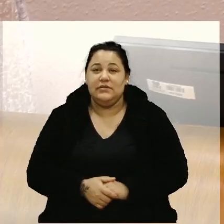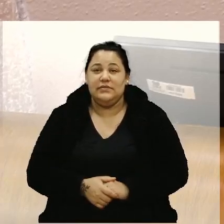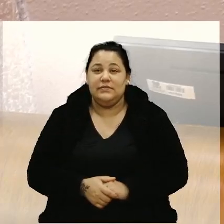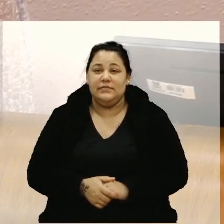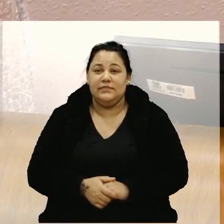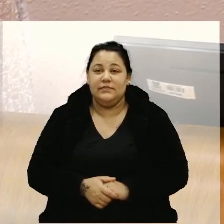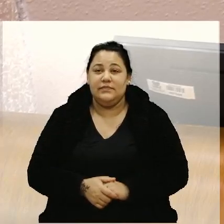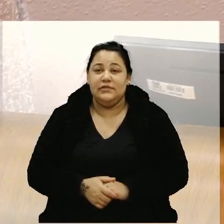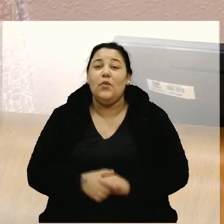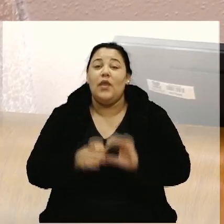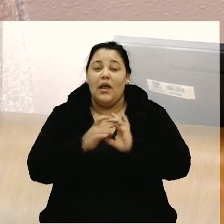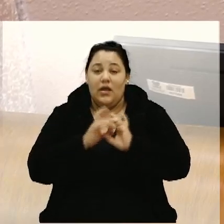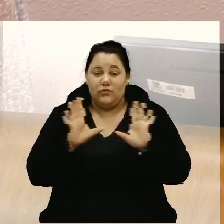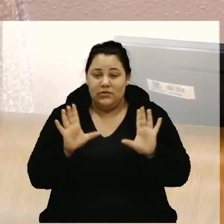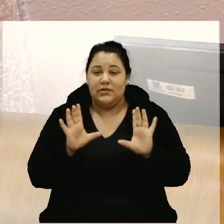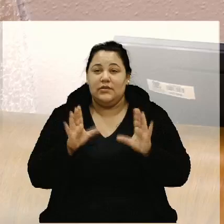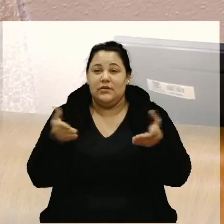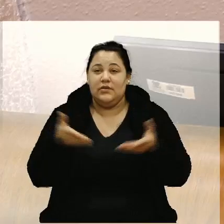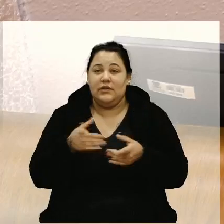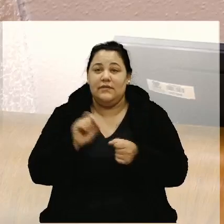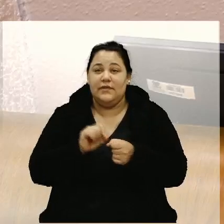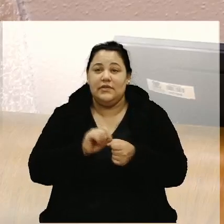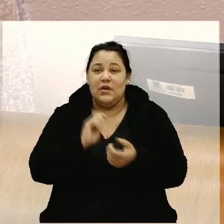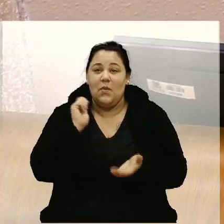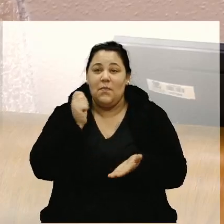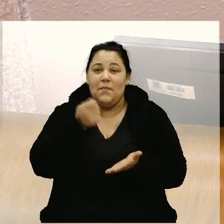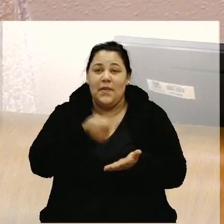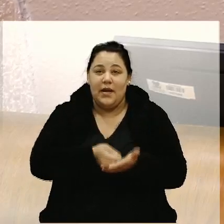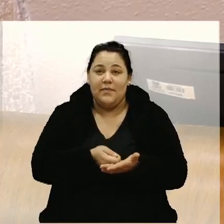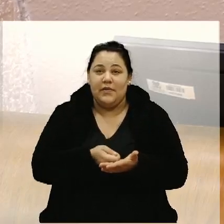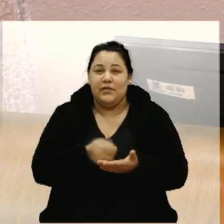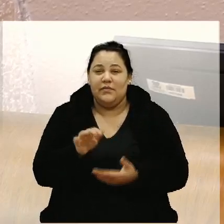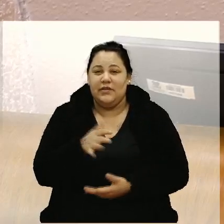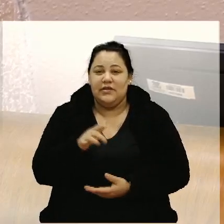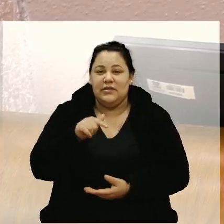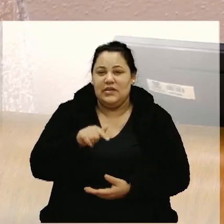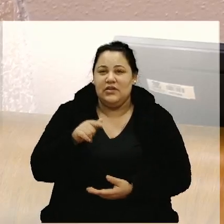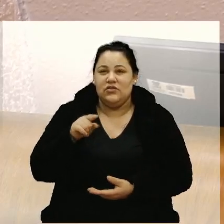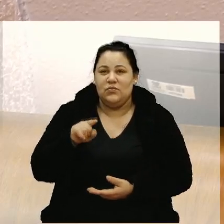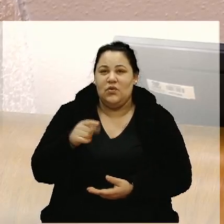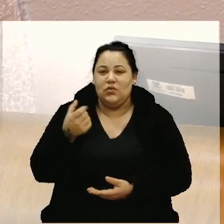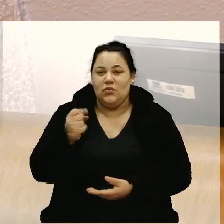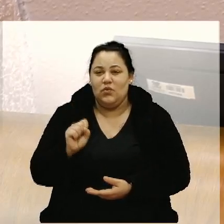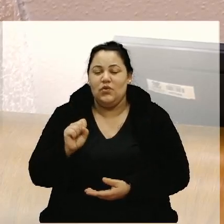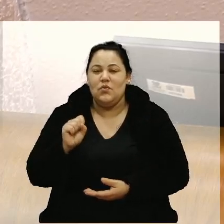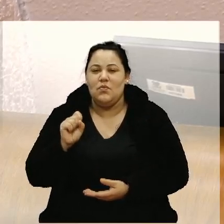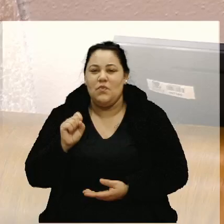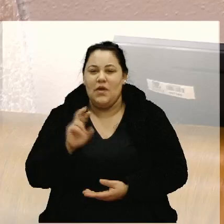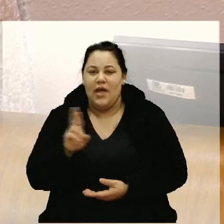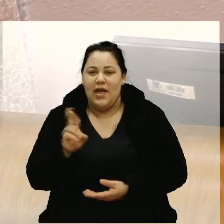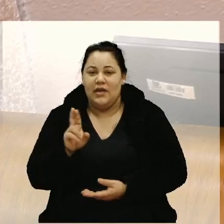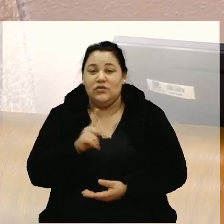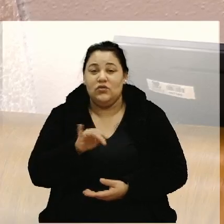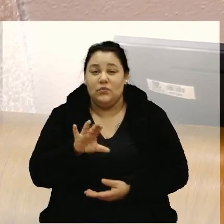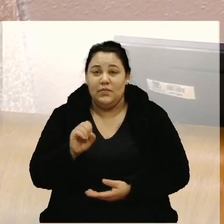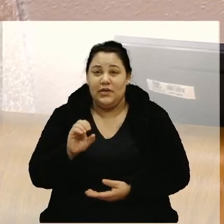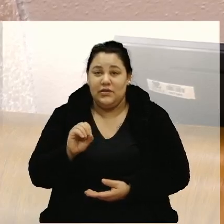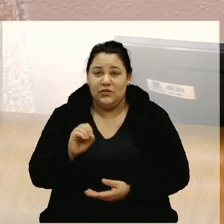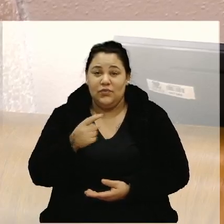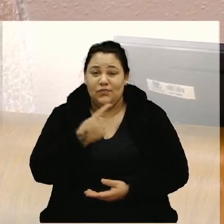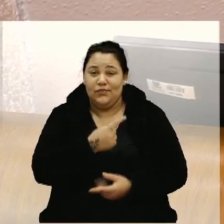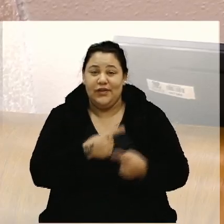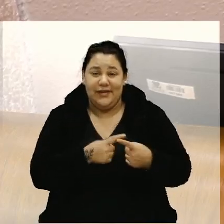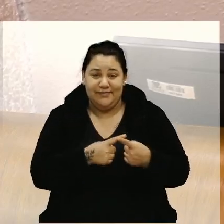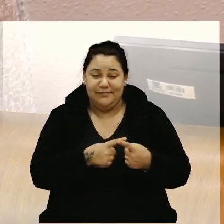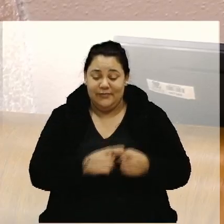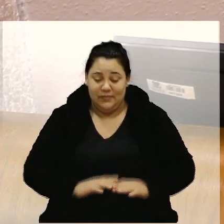sendo autorizado a fazer o pagamento que vai estar em torno de 7 a 8 mil reais do piso inteiro, porque ali era parquê e o parquê